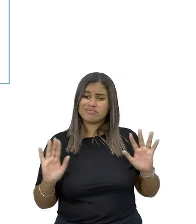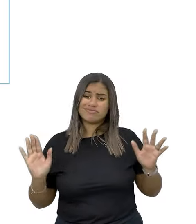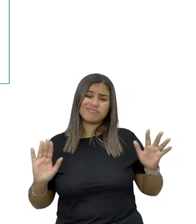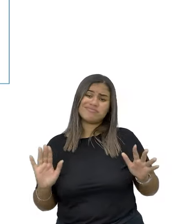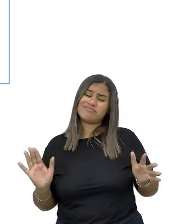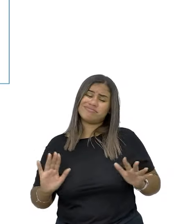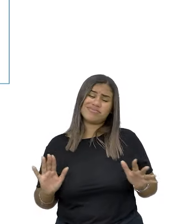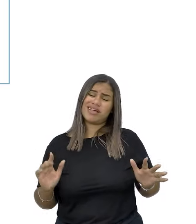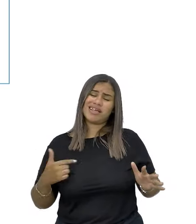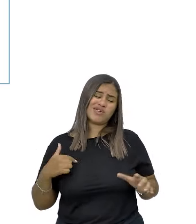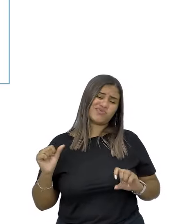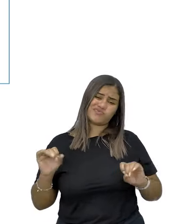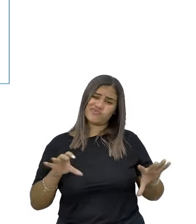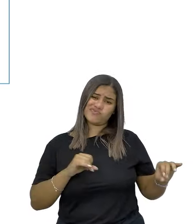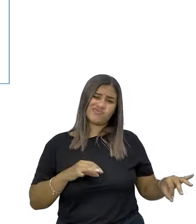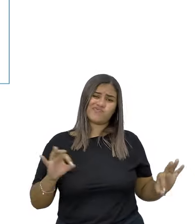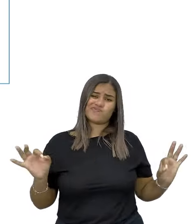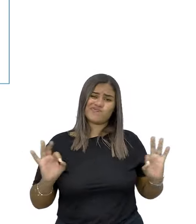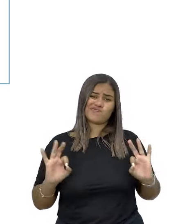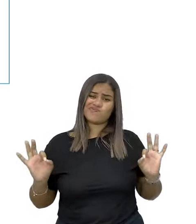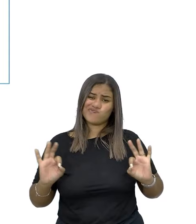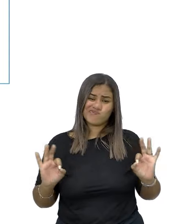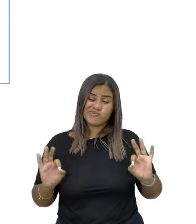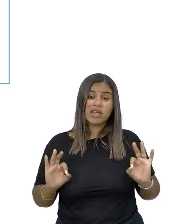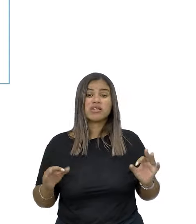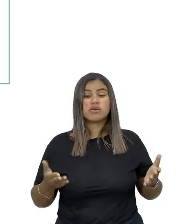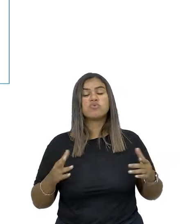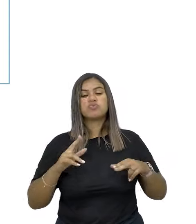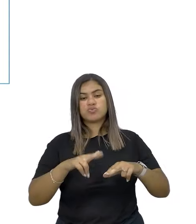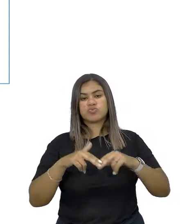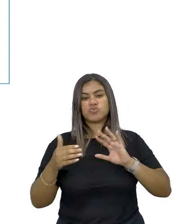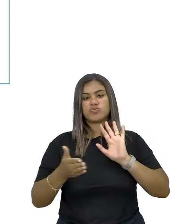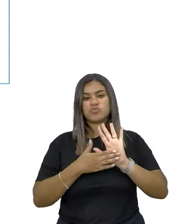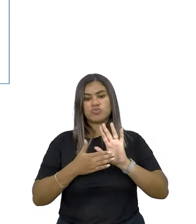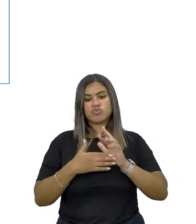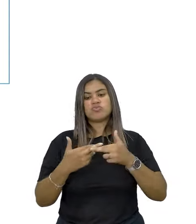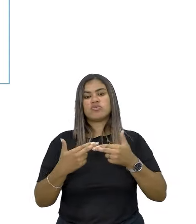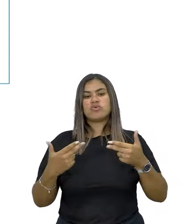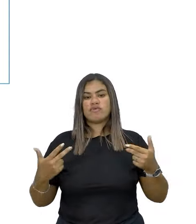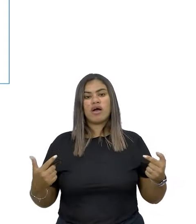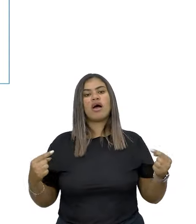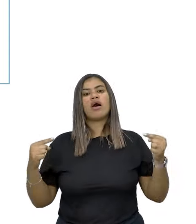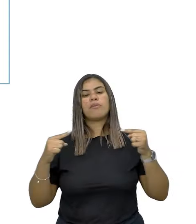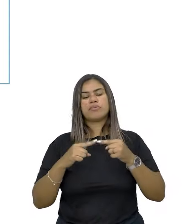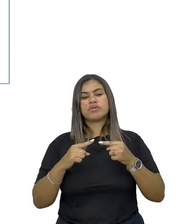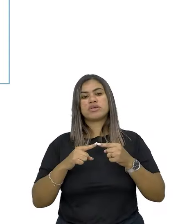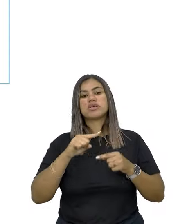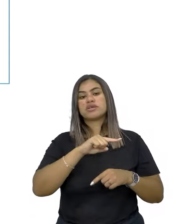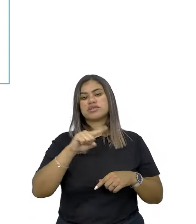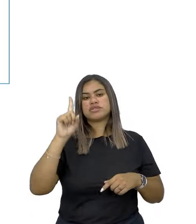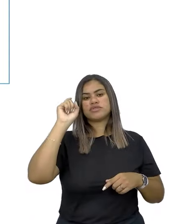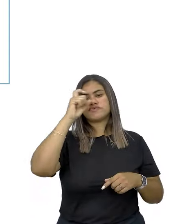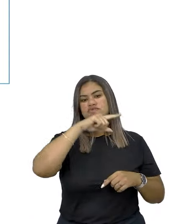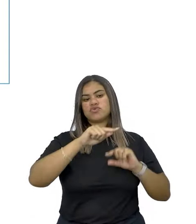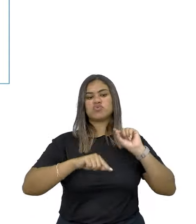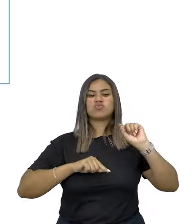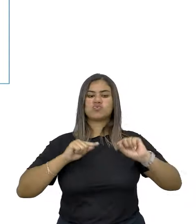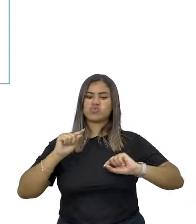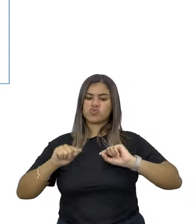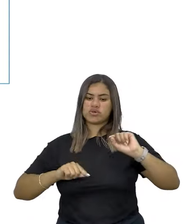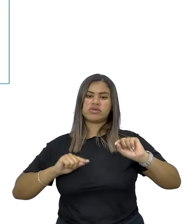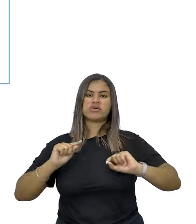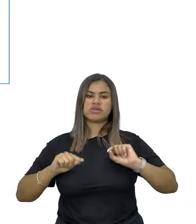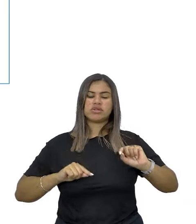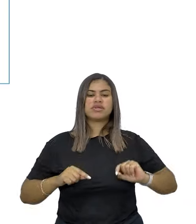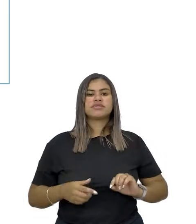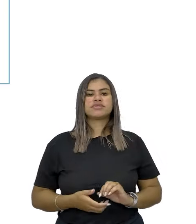teoricamente, eu não estou ensinando isso. Então, na verdade, a gente tem que propor várias formas para a gente descobrir quais são as dificuldades que ele tem. Sabendo essas dificuldades, eu